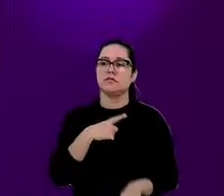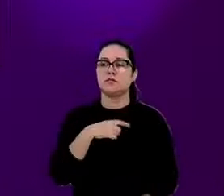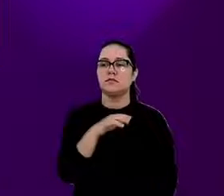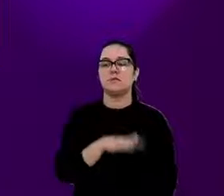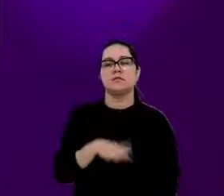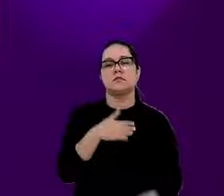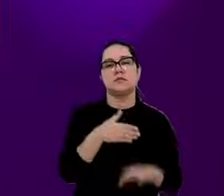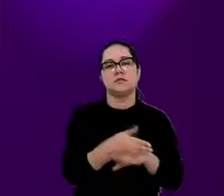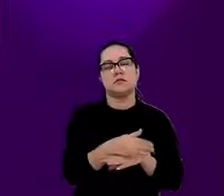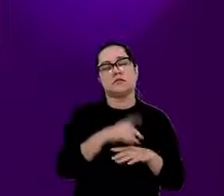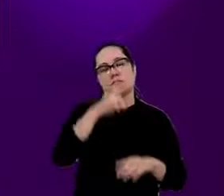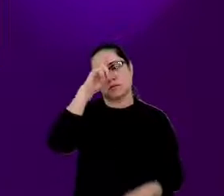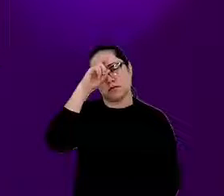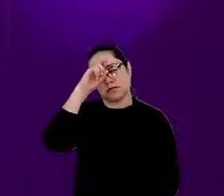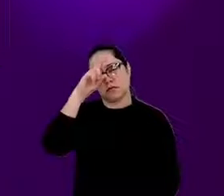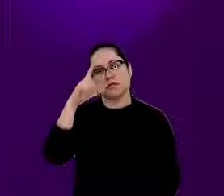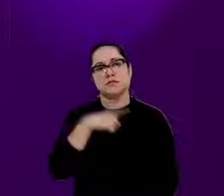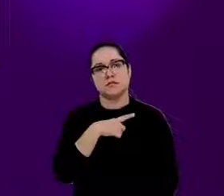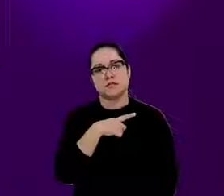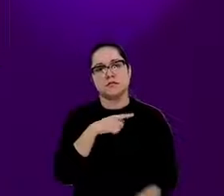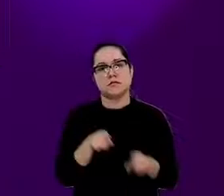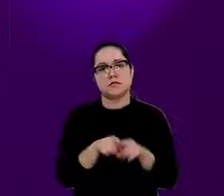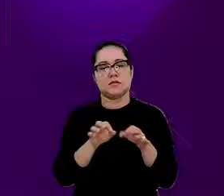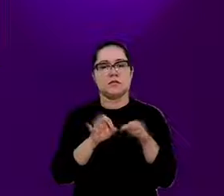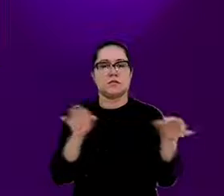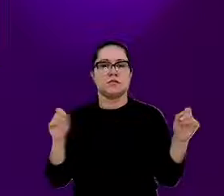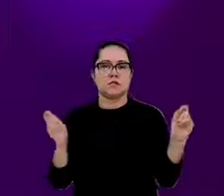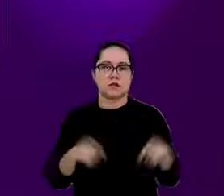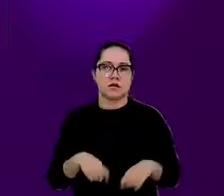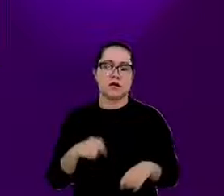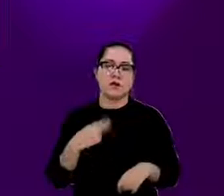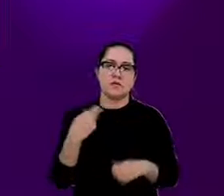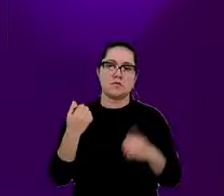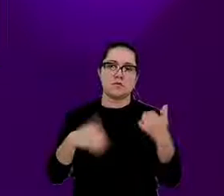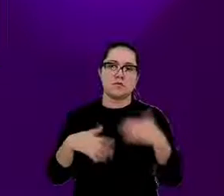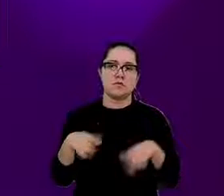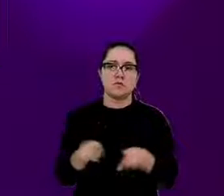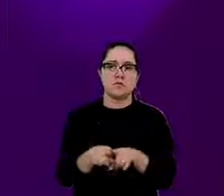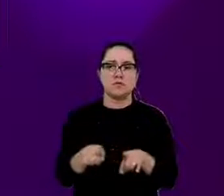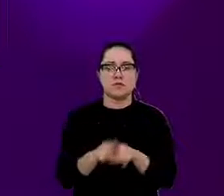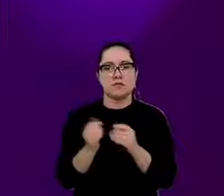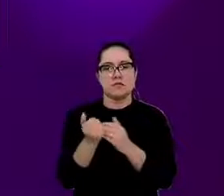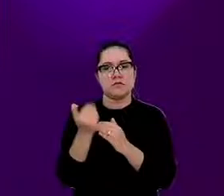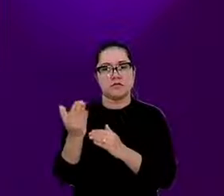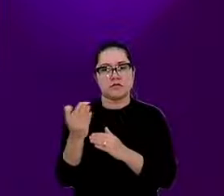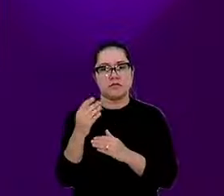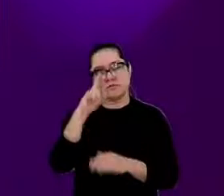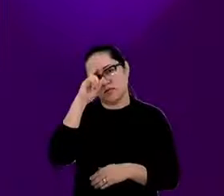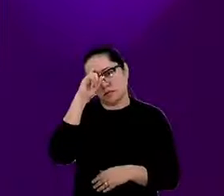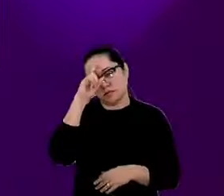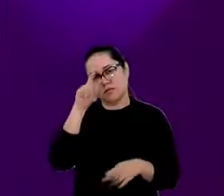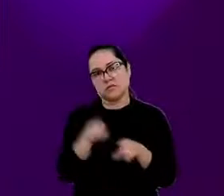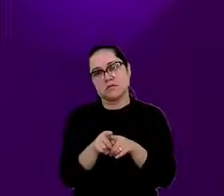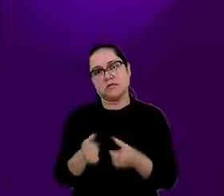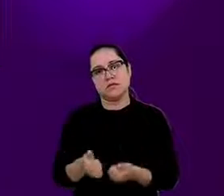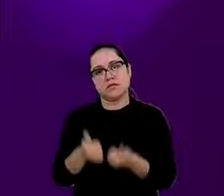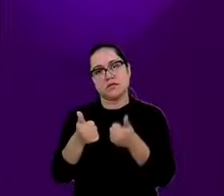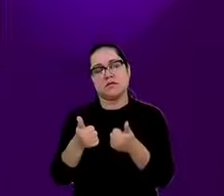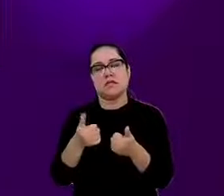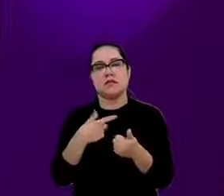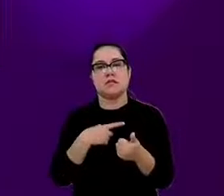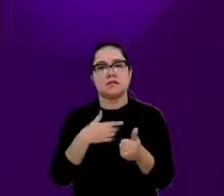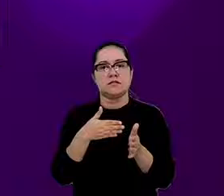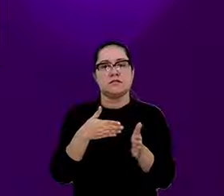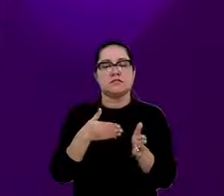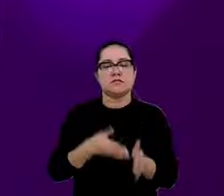de monitorização à distância, também quando a gente fala de cenário extra-hospitalar, buscando melhorar o engajamento do paciente, melhorar a